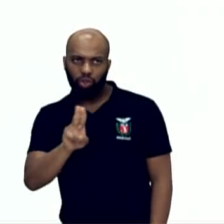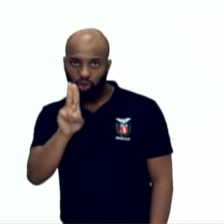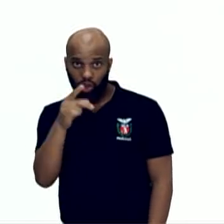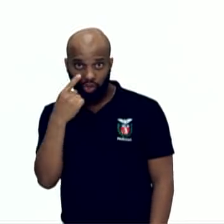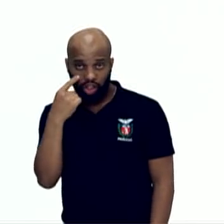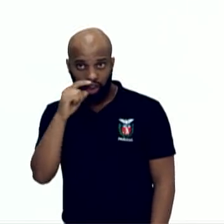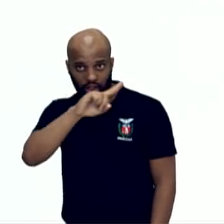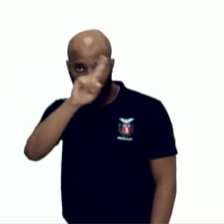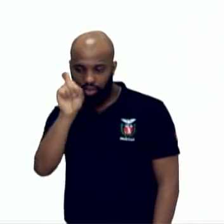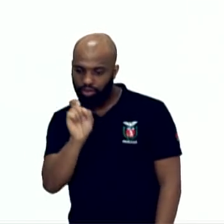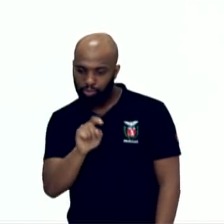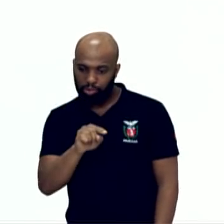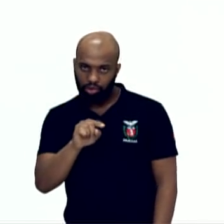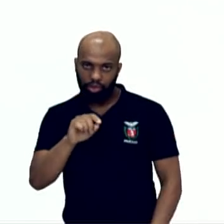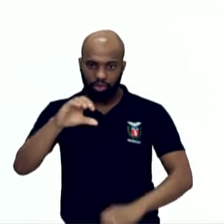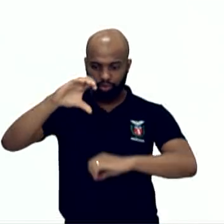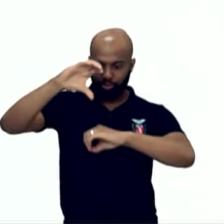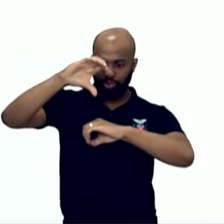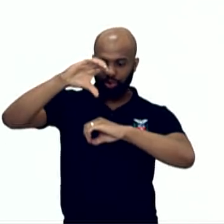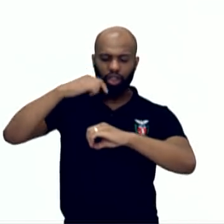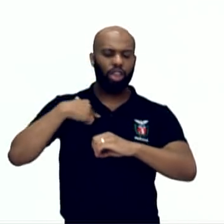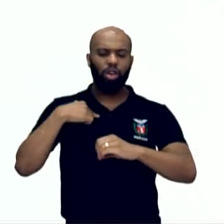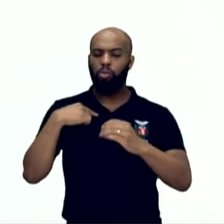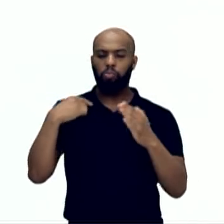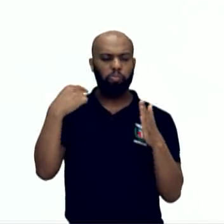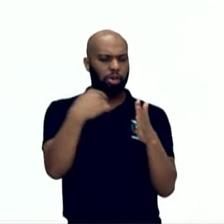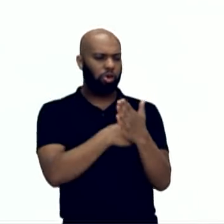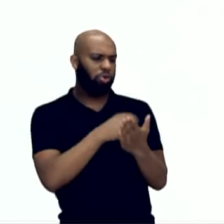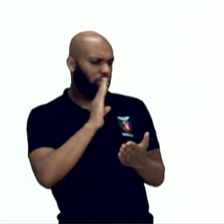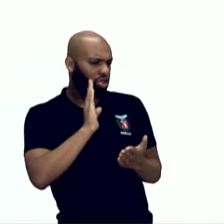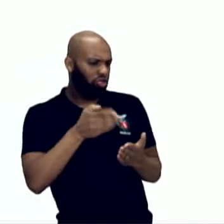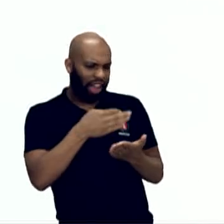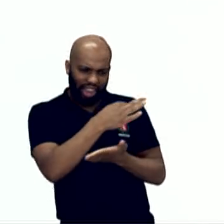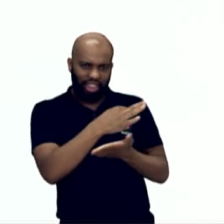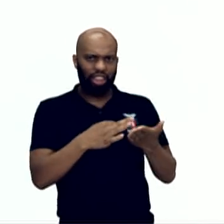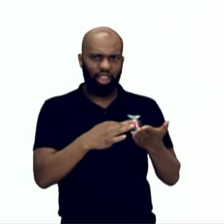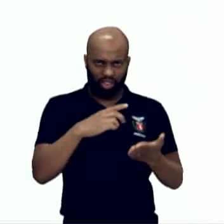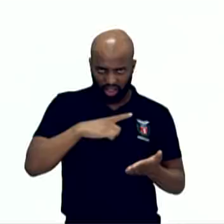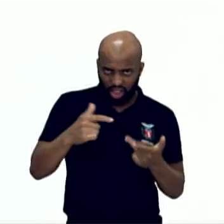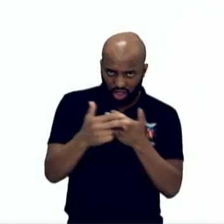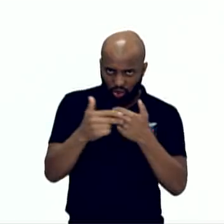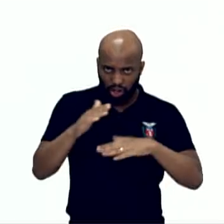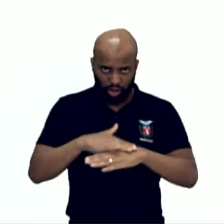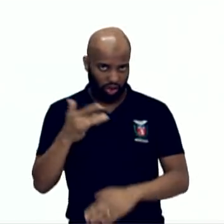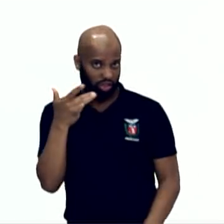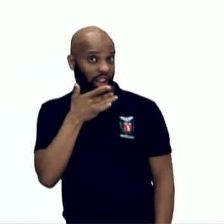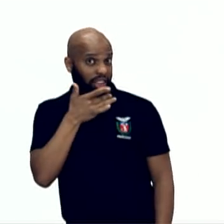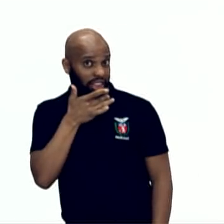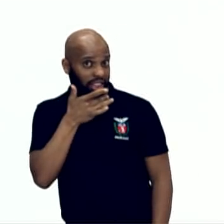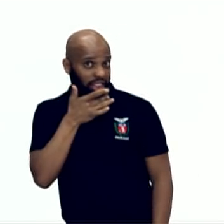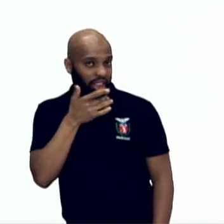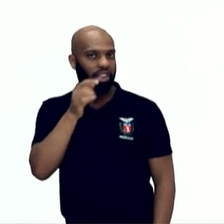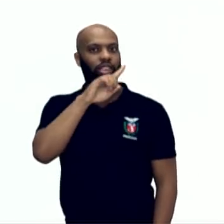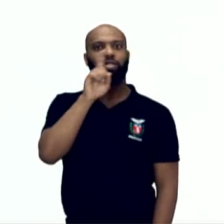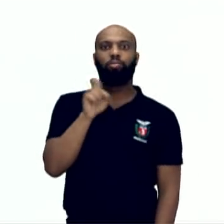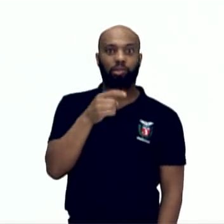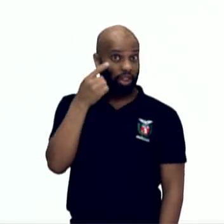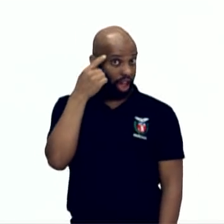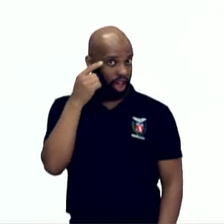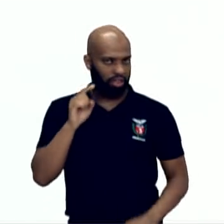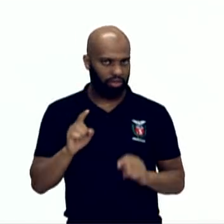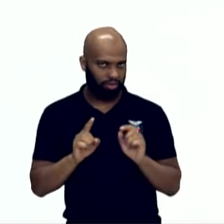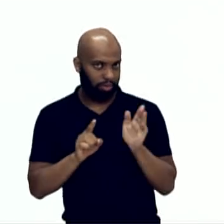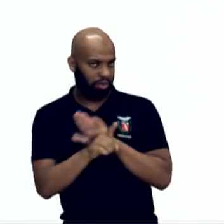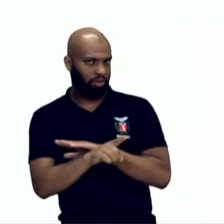só. Então, e me pergunto já em prosa, existe coisa mais gostosa? É a entonação do ponto de interrogação, né?